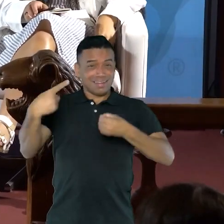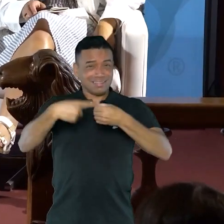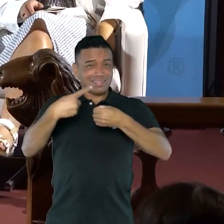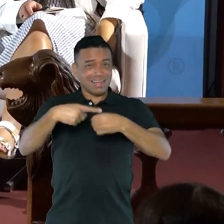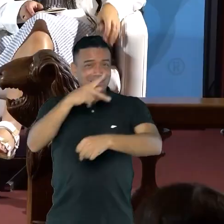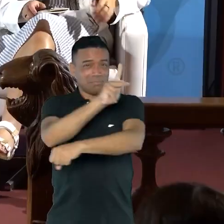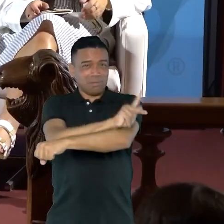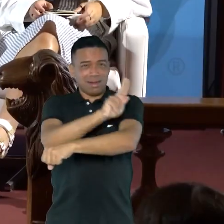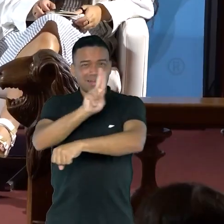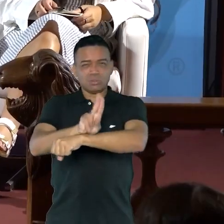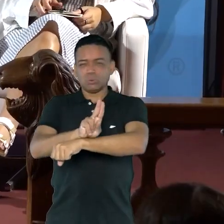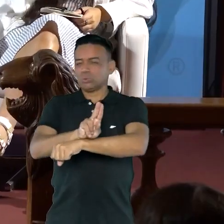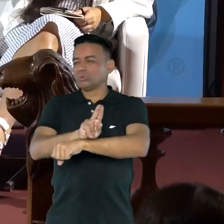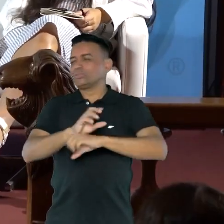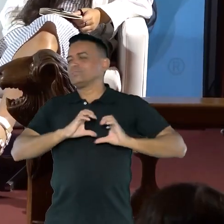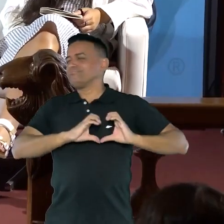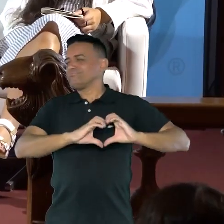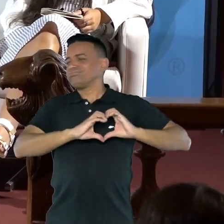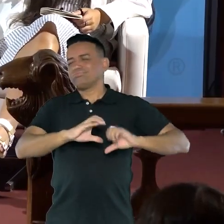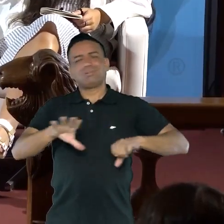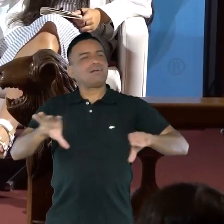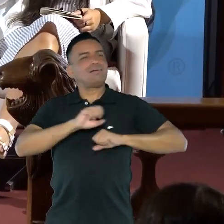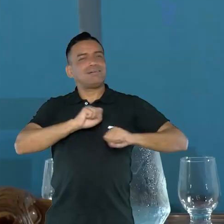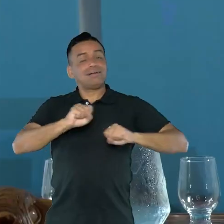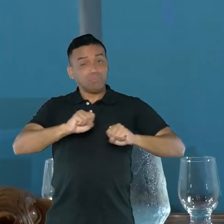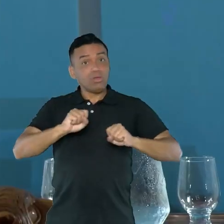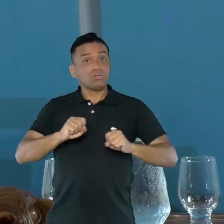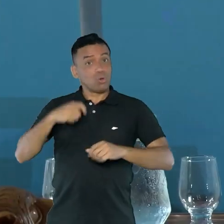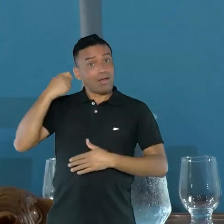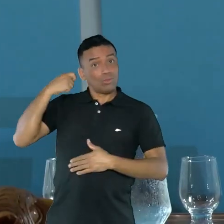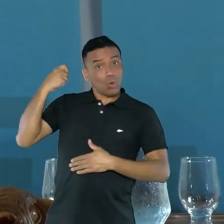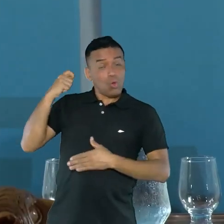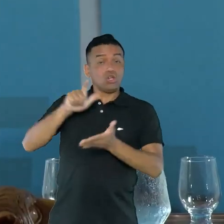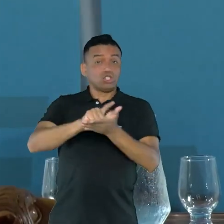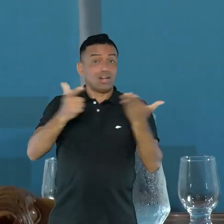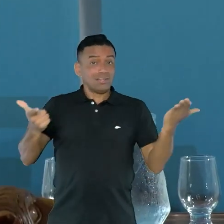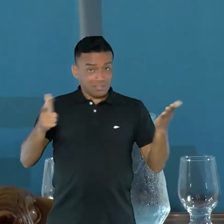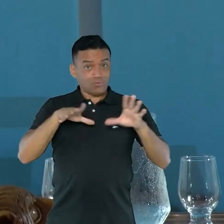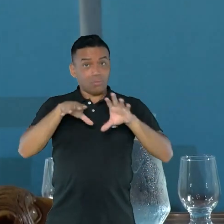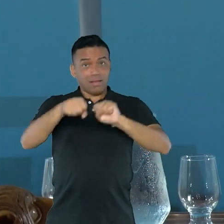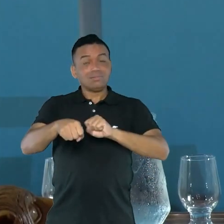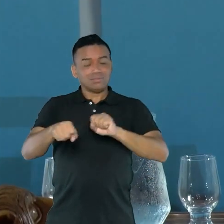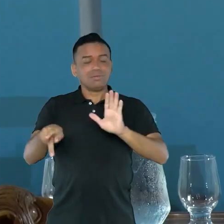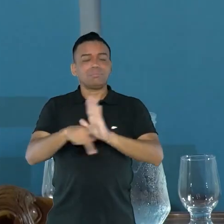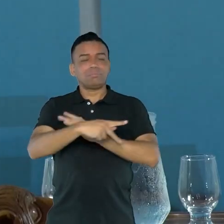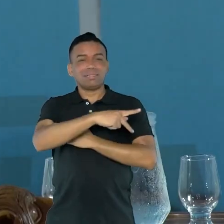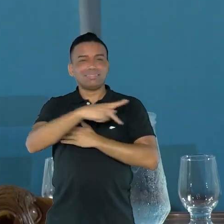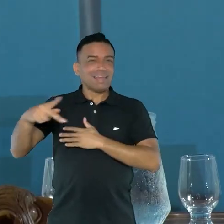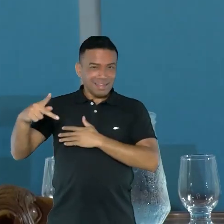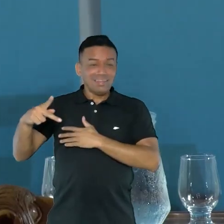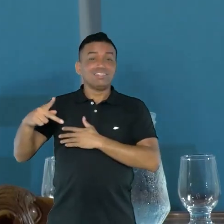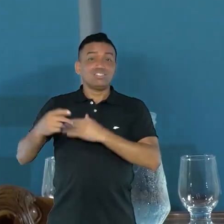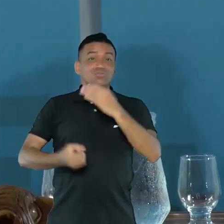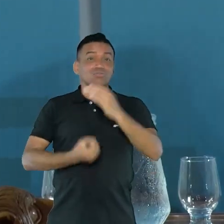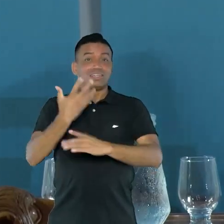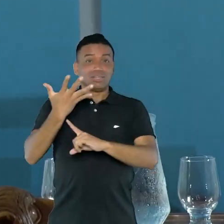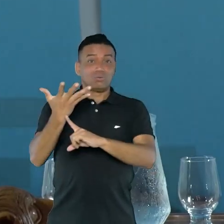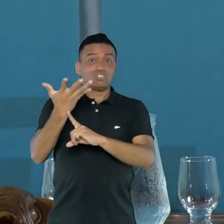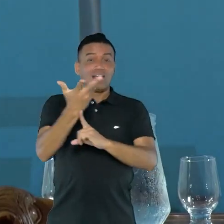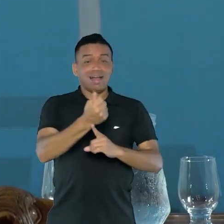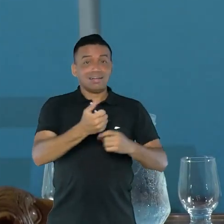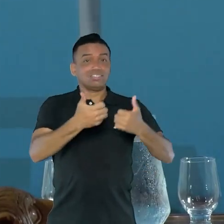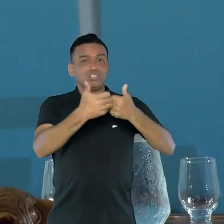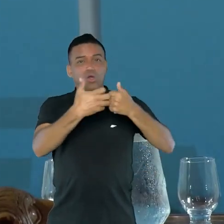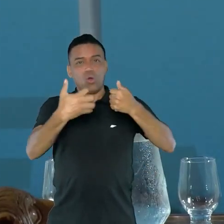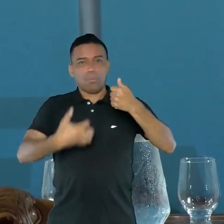coração já há muito tempo. No palco estão Jefferson da Fonseca e Geni Nunes. Jefferson é um homem branco